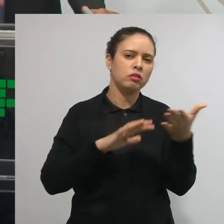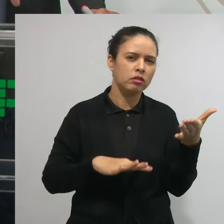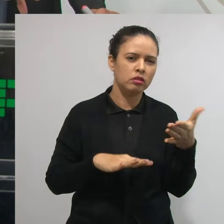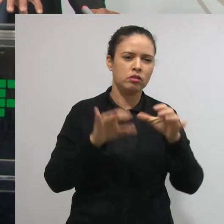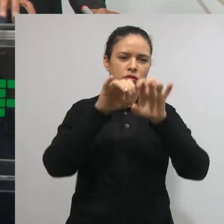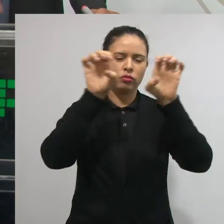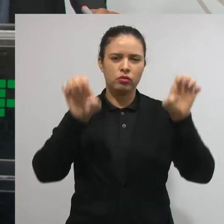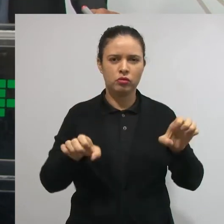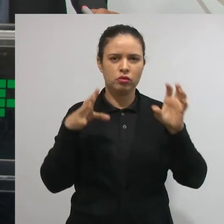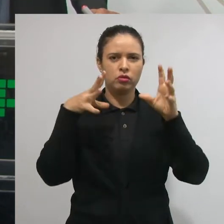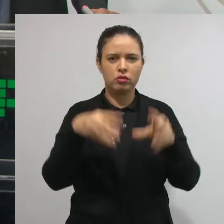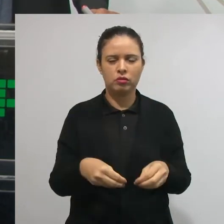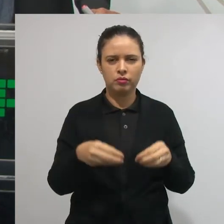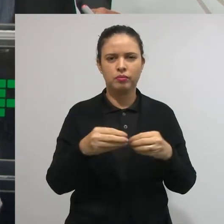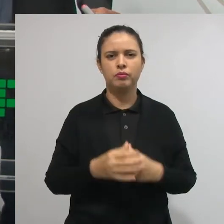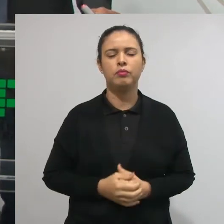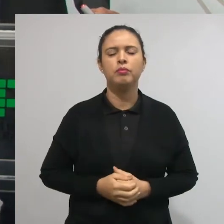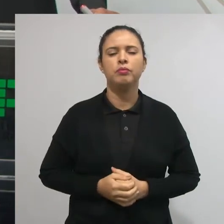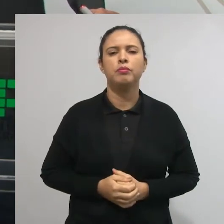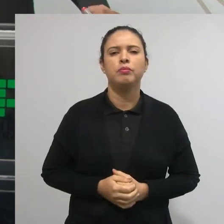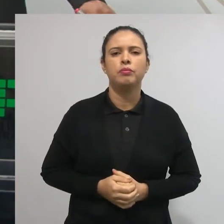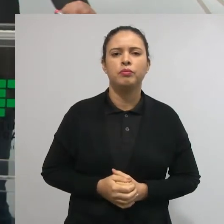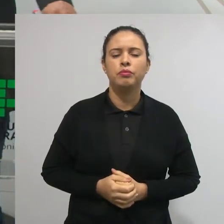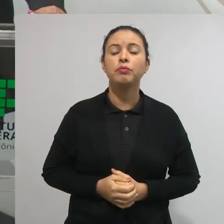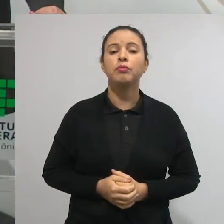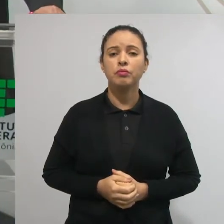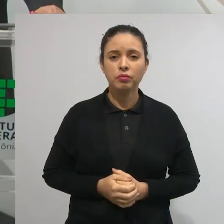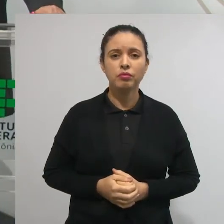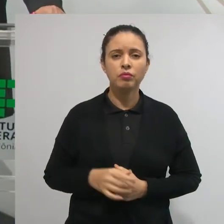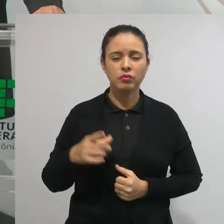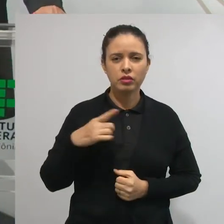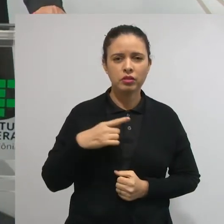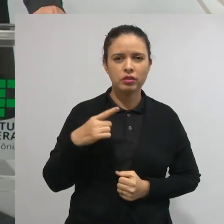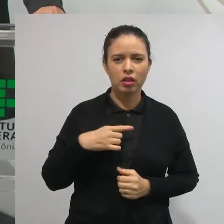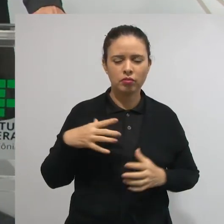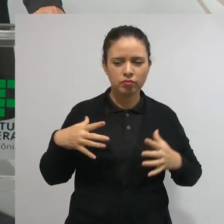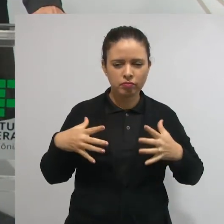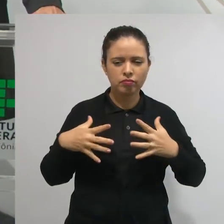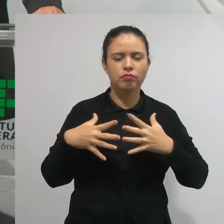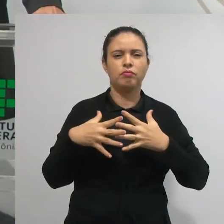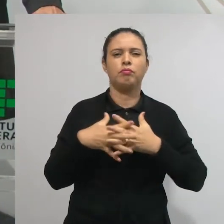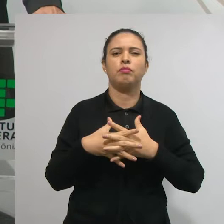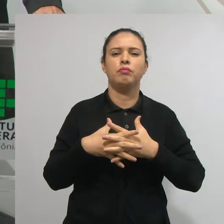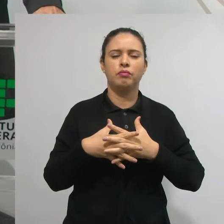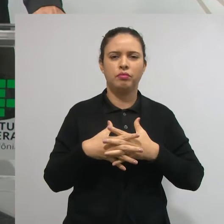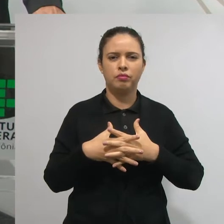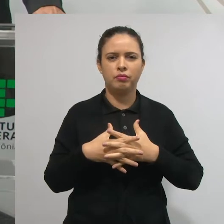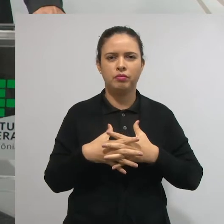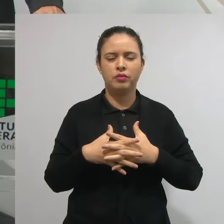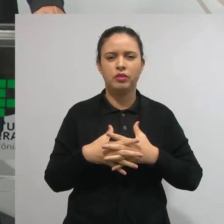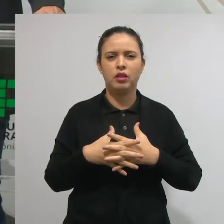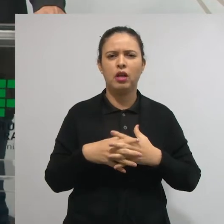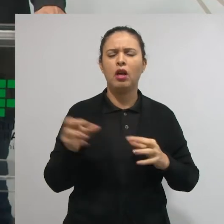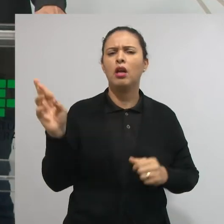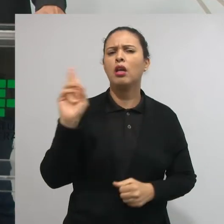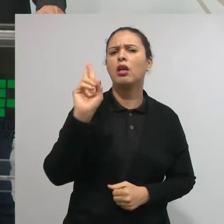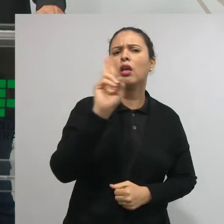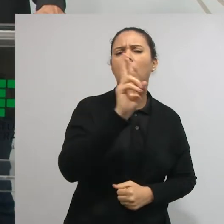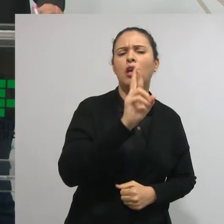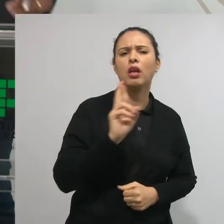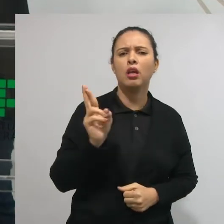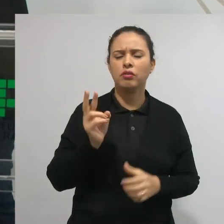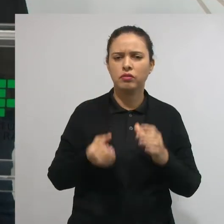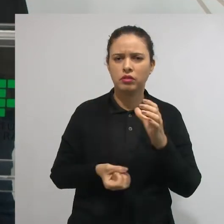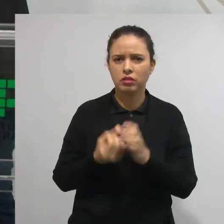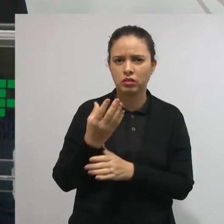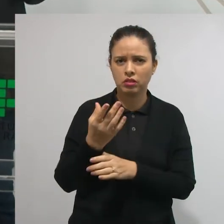pela estrutura como um todo. Isso tudo gera uma grande complexidade em quem vai criar uma